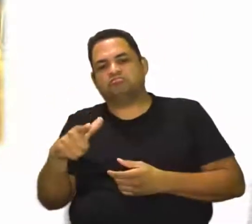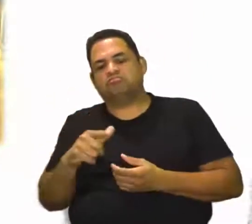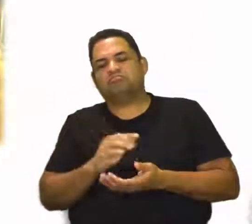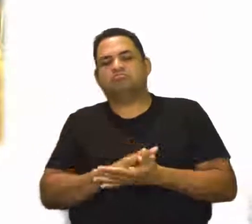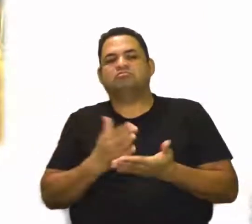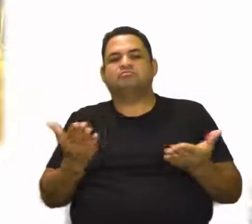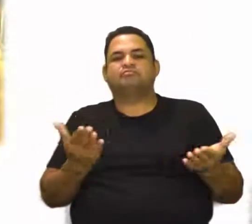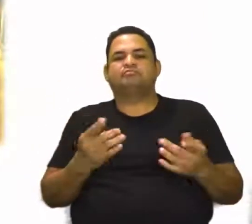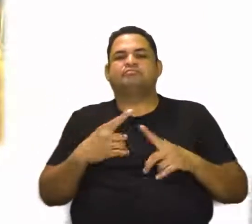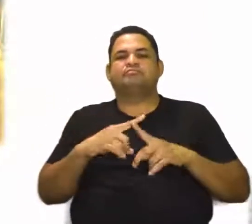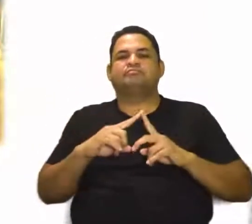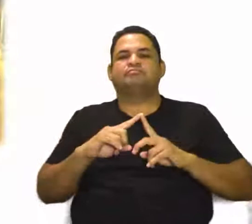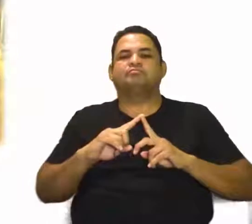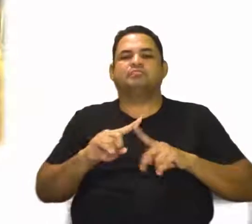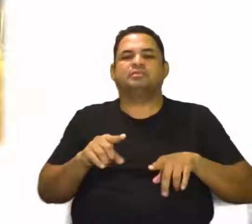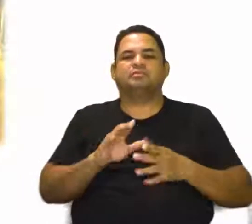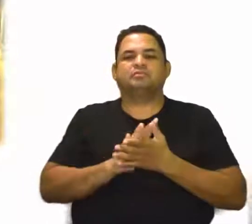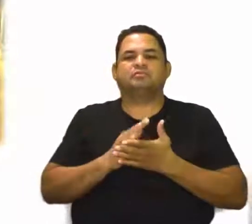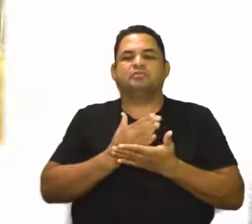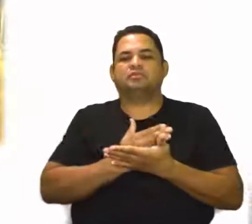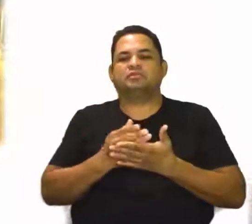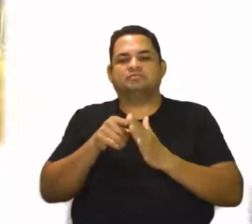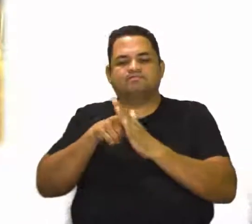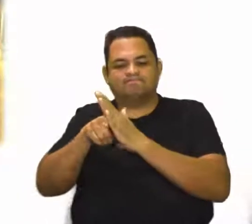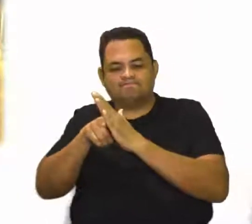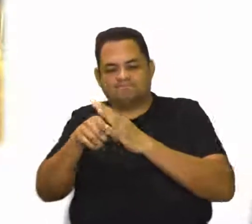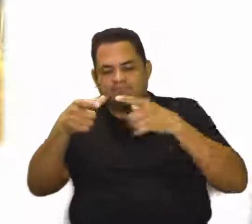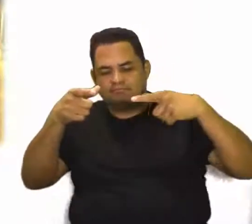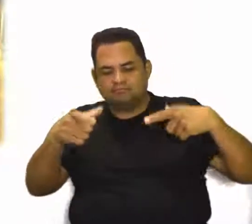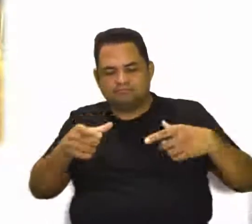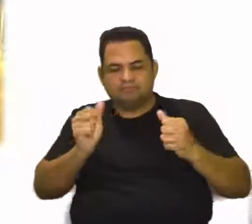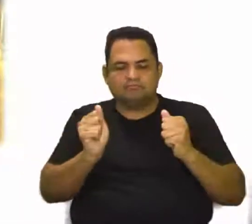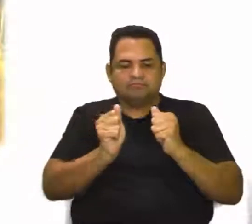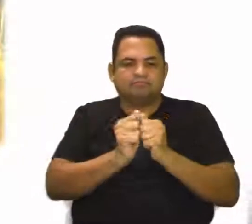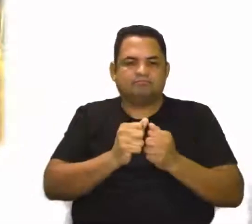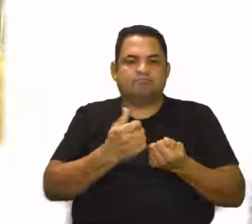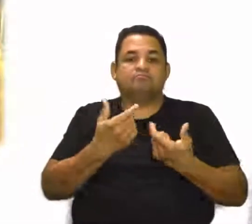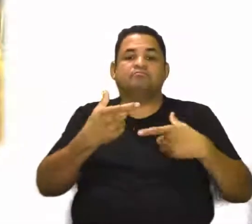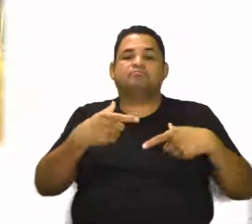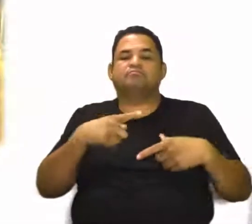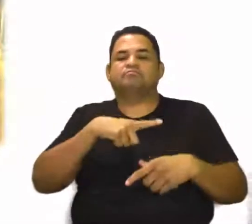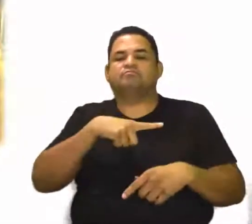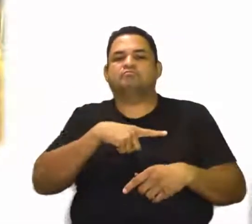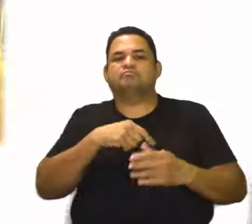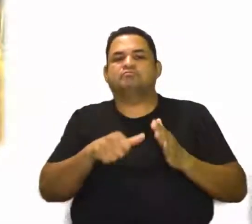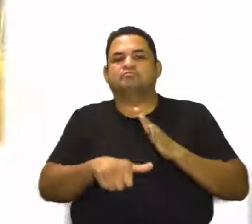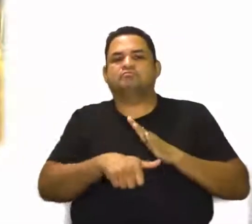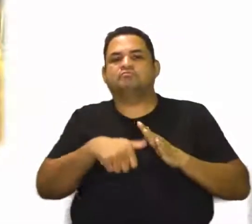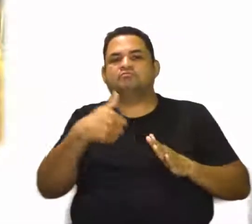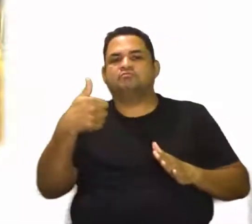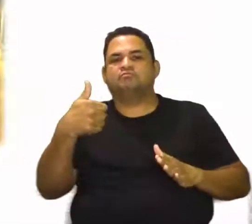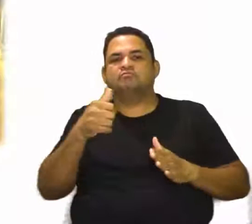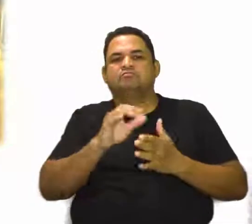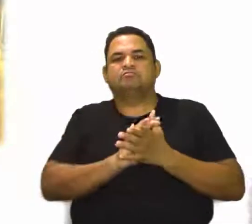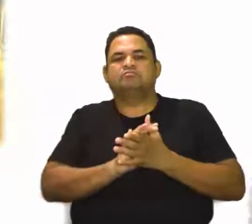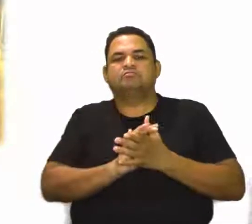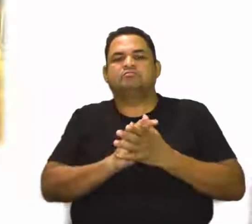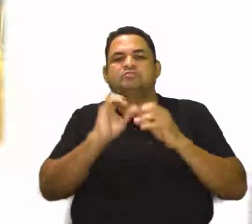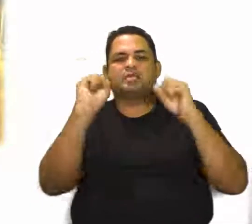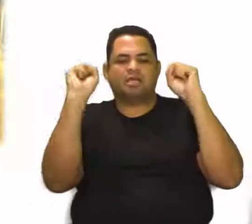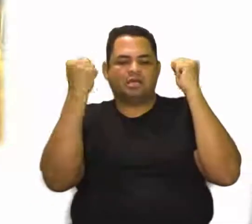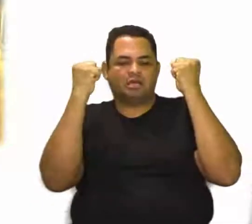repente, mas você vai começar a pesquisar um local próximo onde existe. O primeiro programa é o programa Academia ao